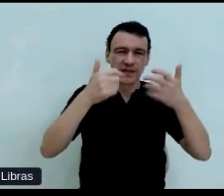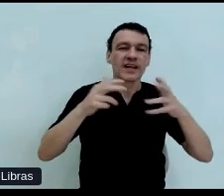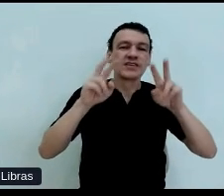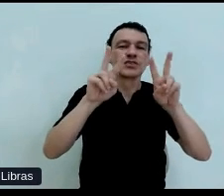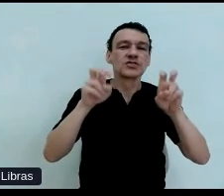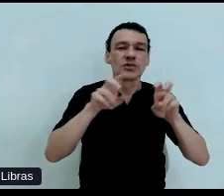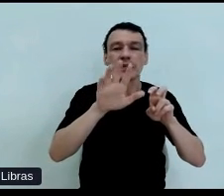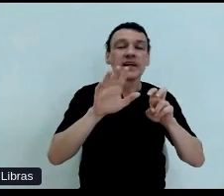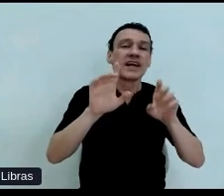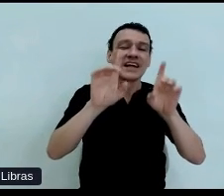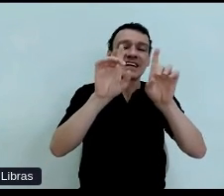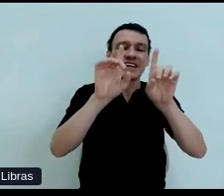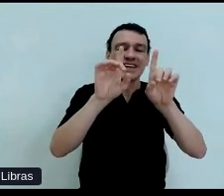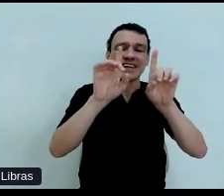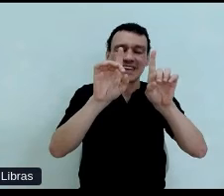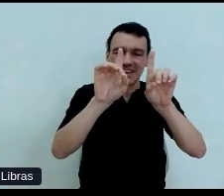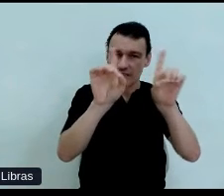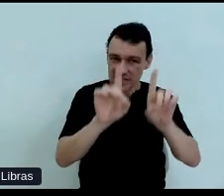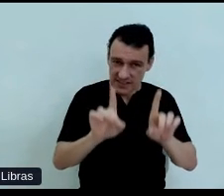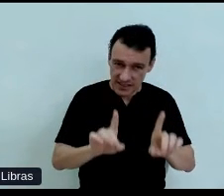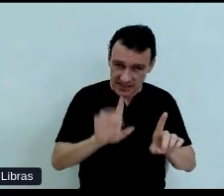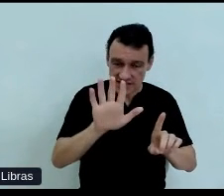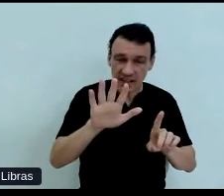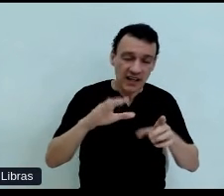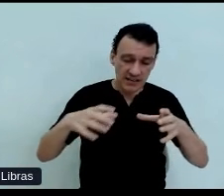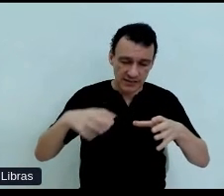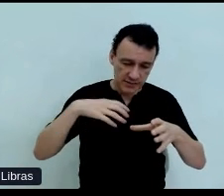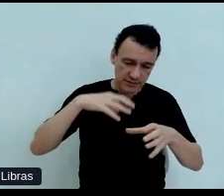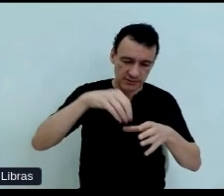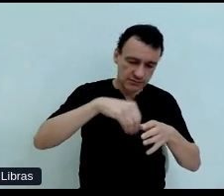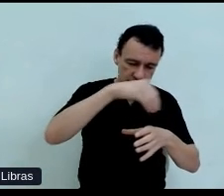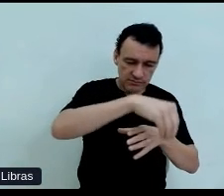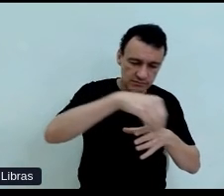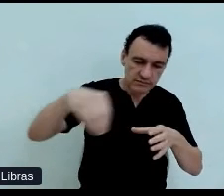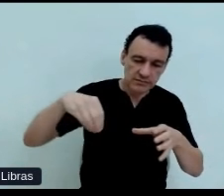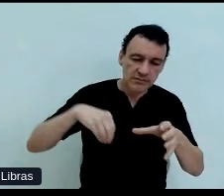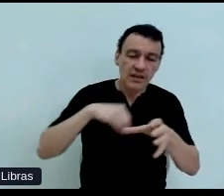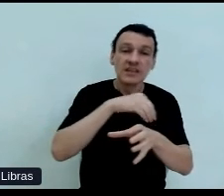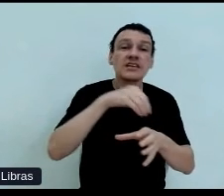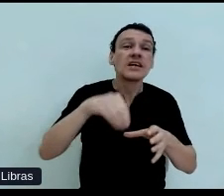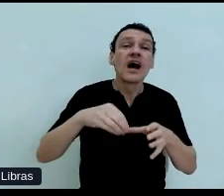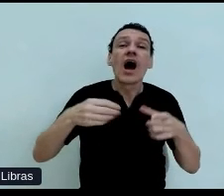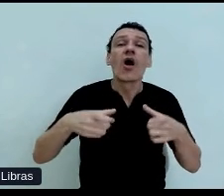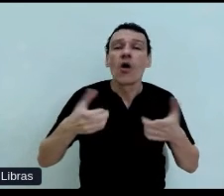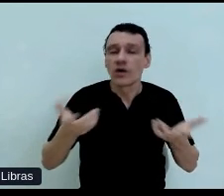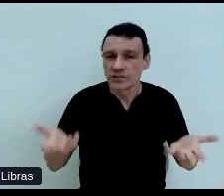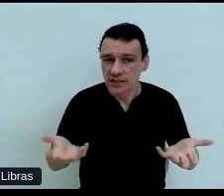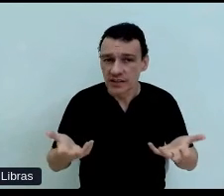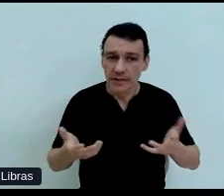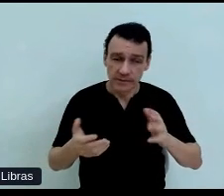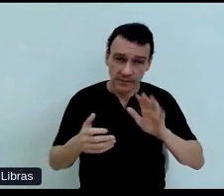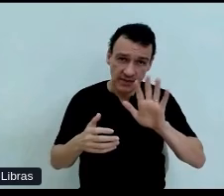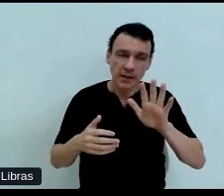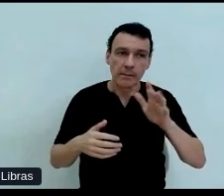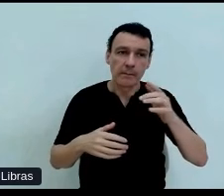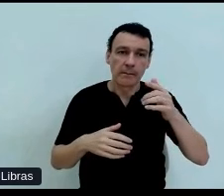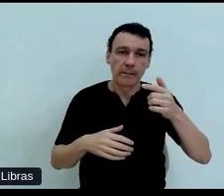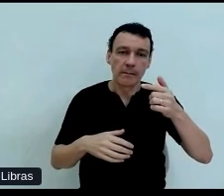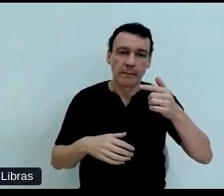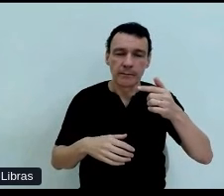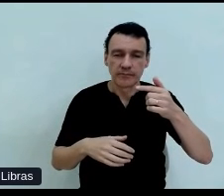isso chama-se capacitismo. E aí, evoluindo mais um pouquinho, a gente